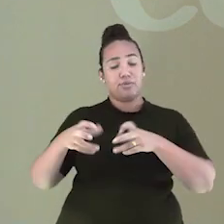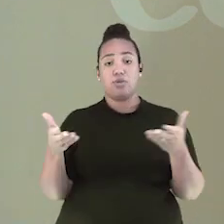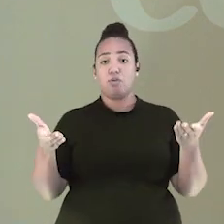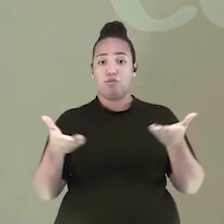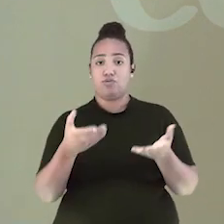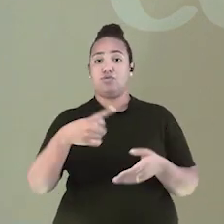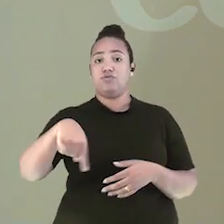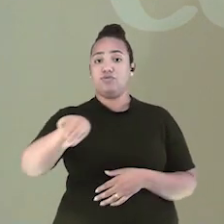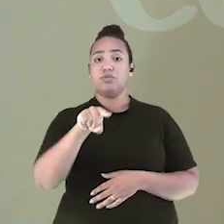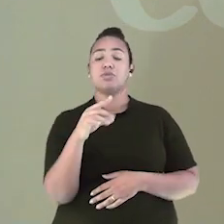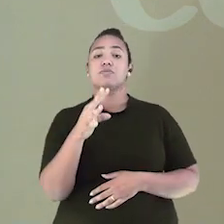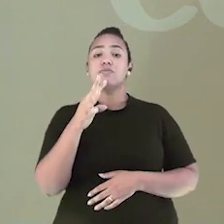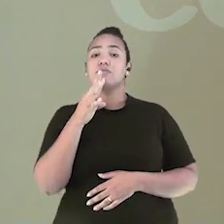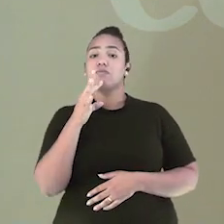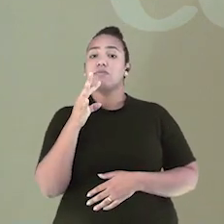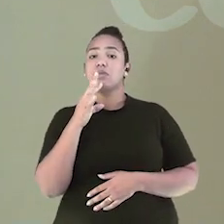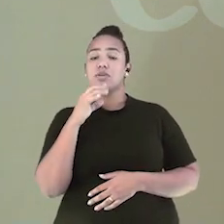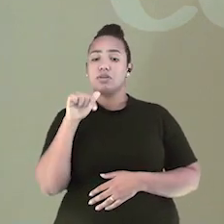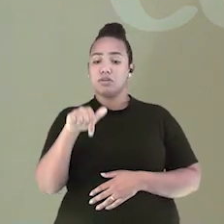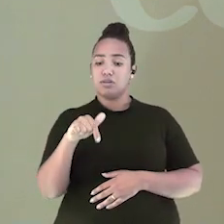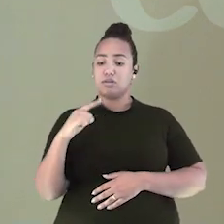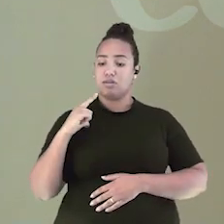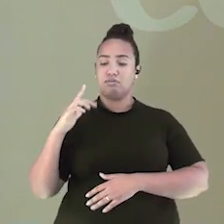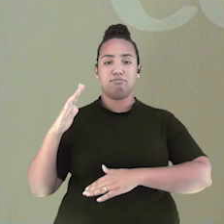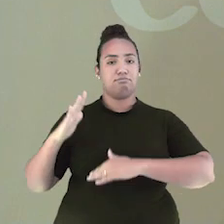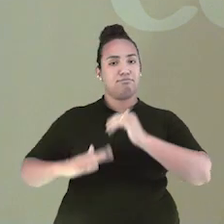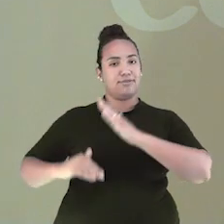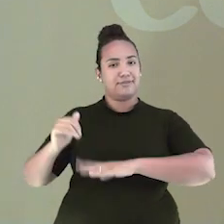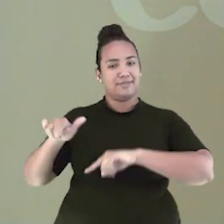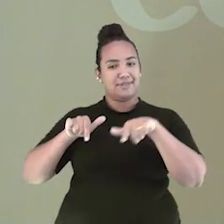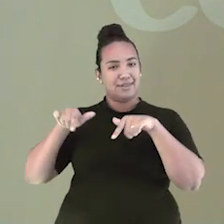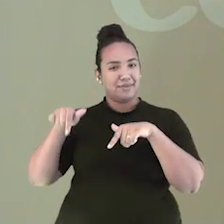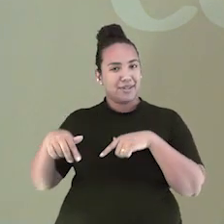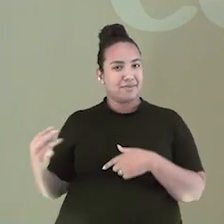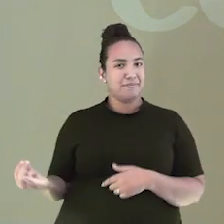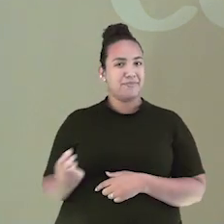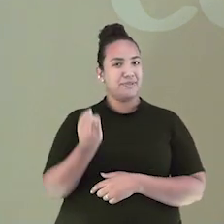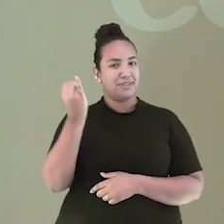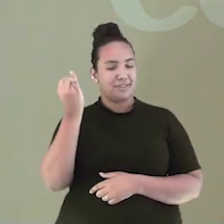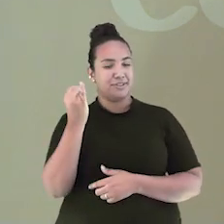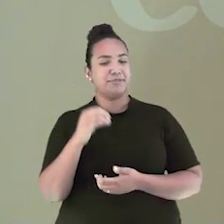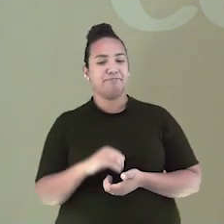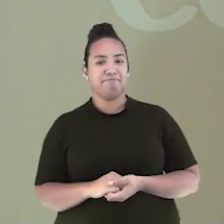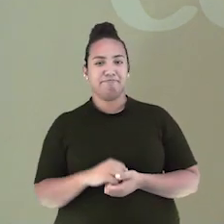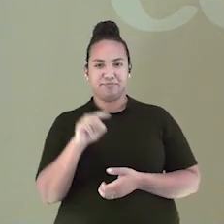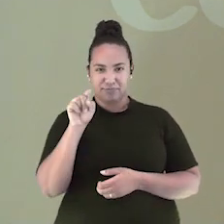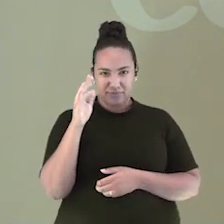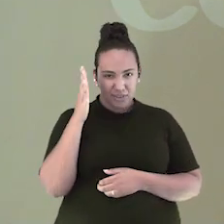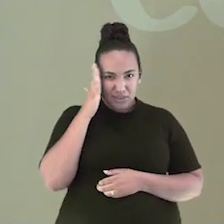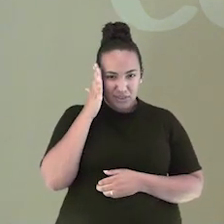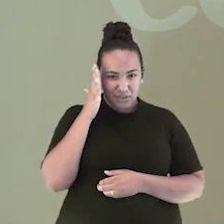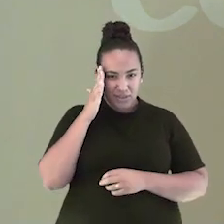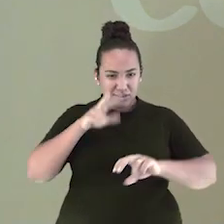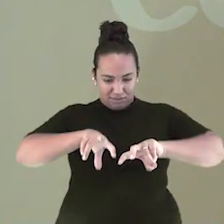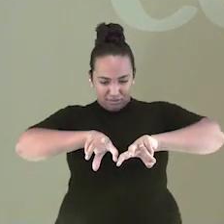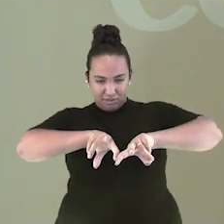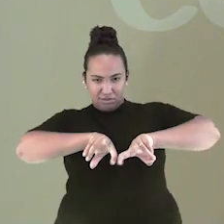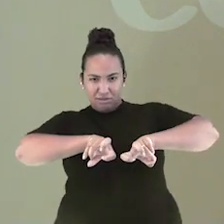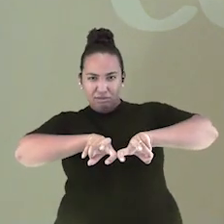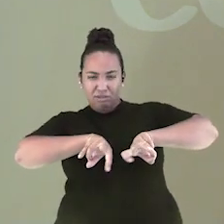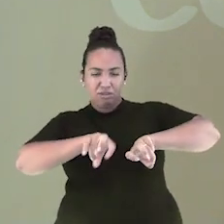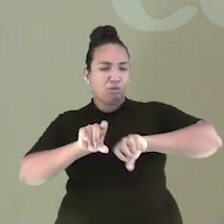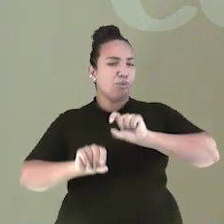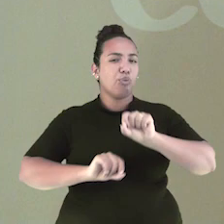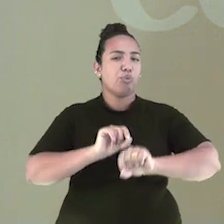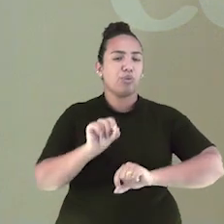vocês puderam conhecer o importante trabalho feito pelos arqueólogos e pela arqueologia. Você sabe o que é